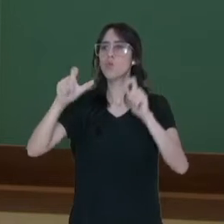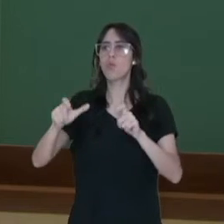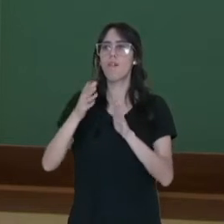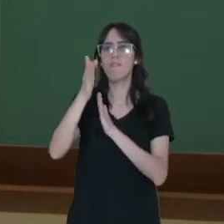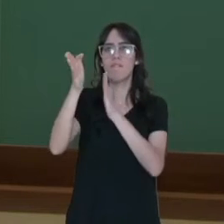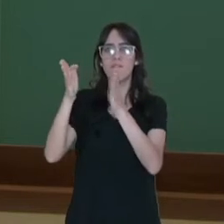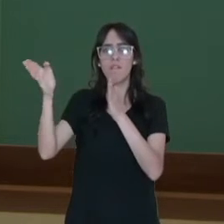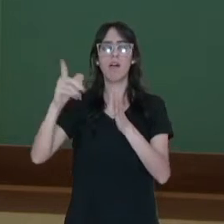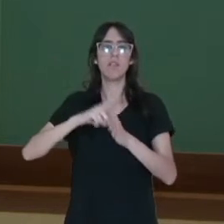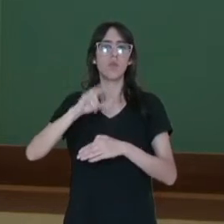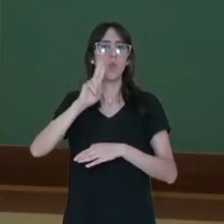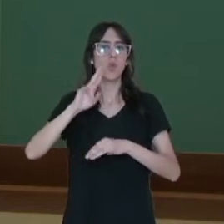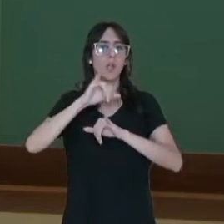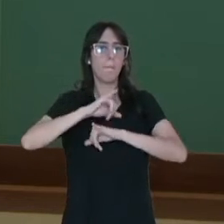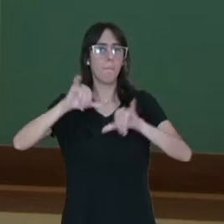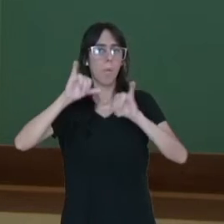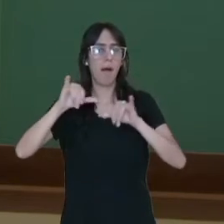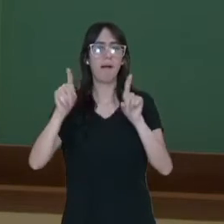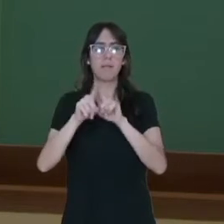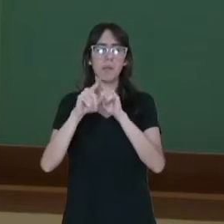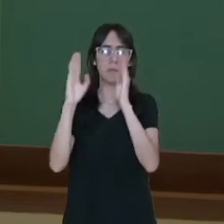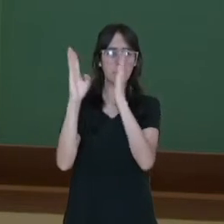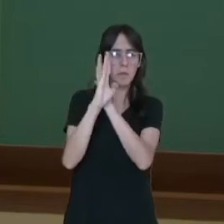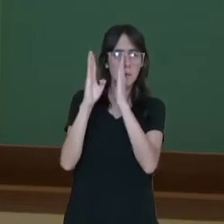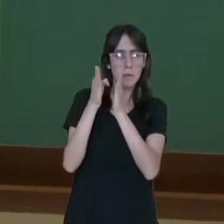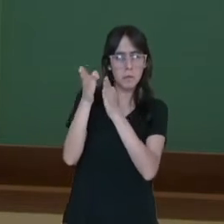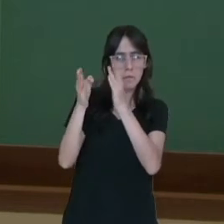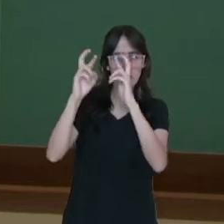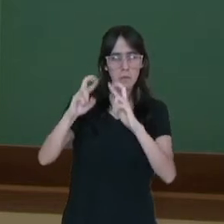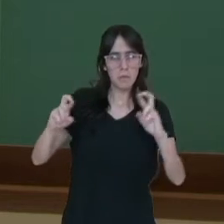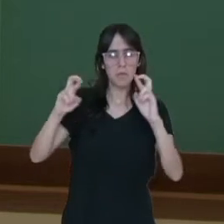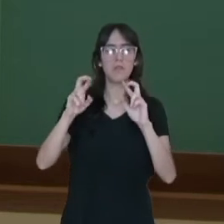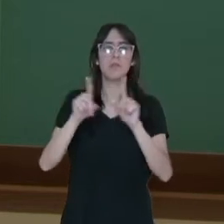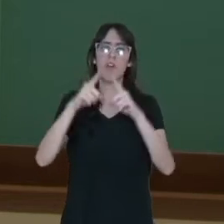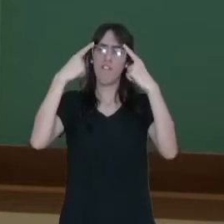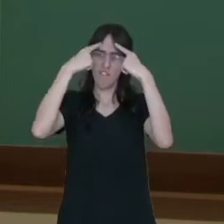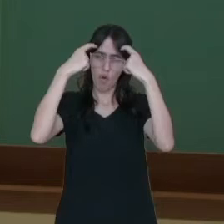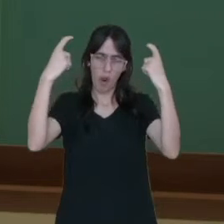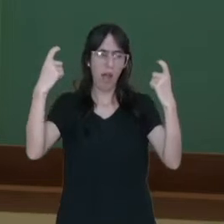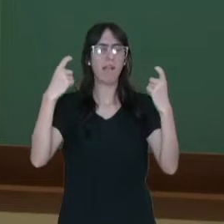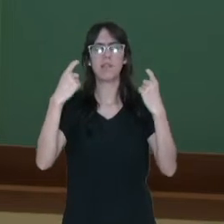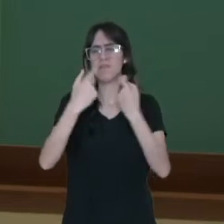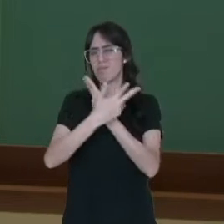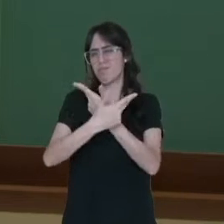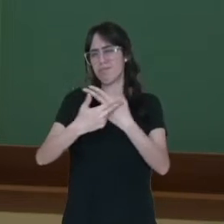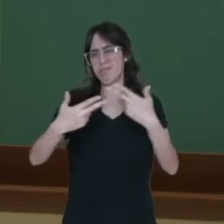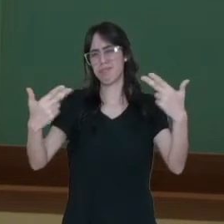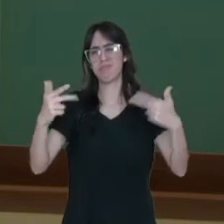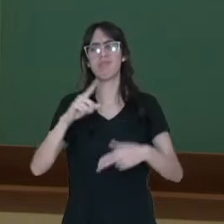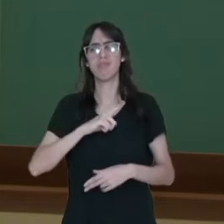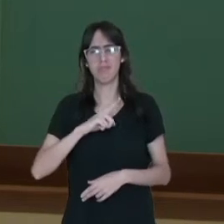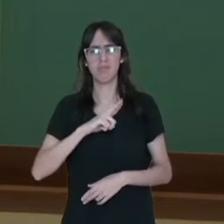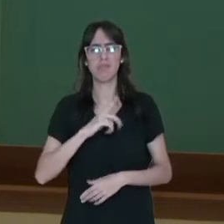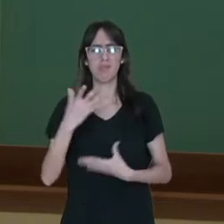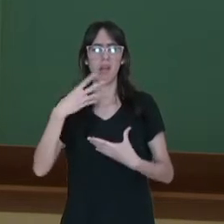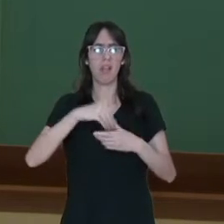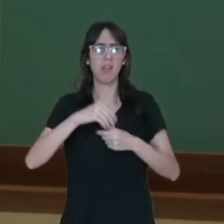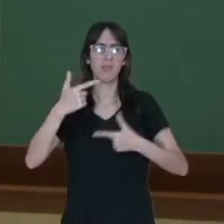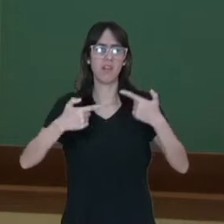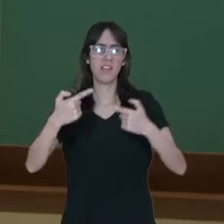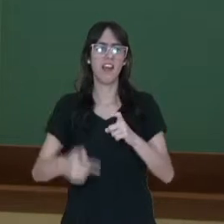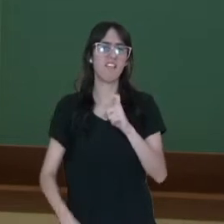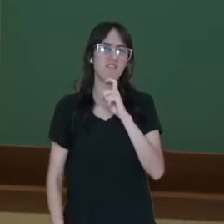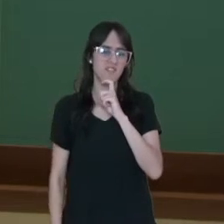usavam propaganda, espionagem, violência, entre outros meios aí de enfrentamento, mas não